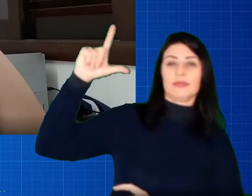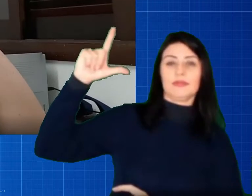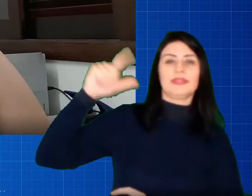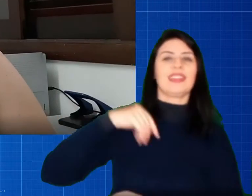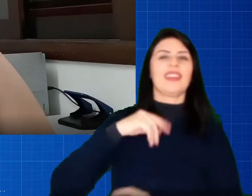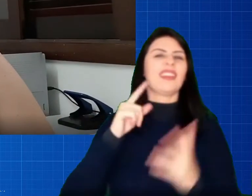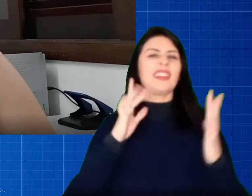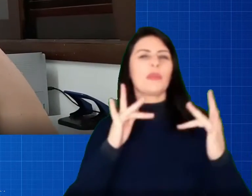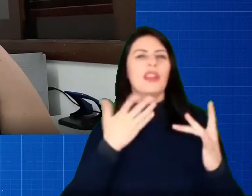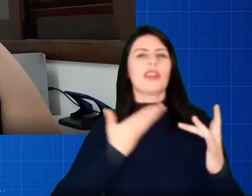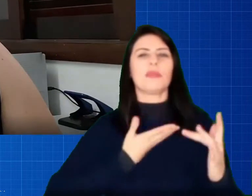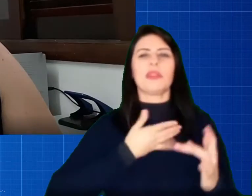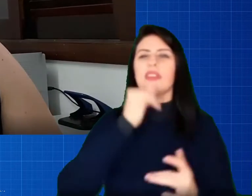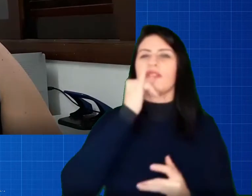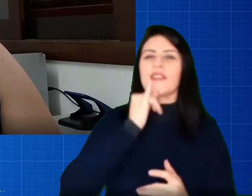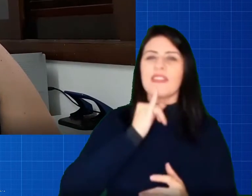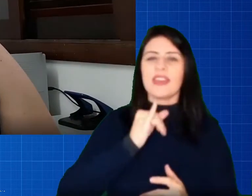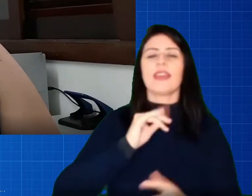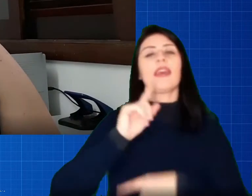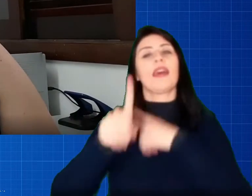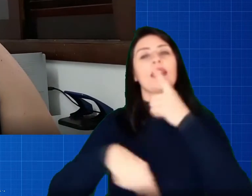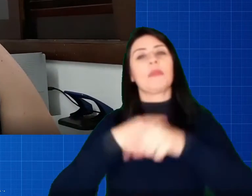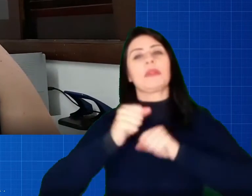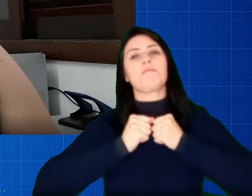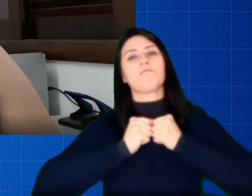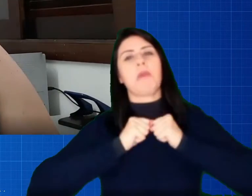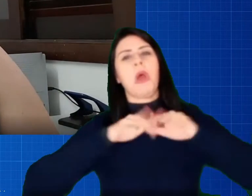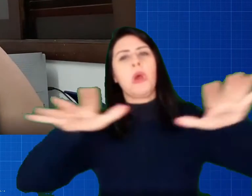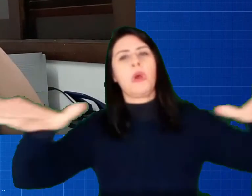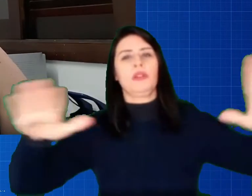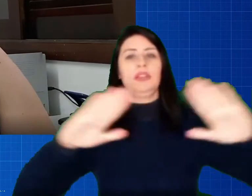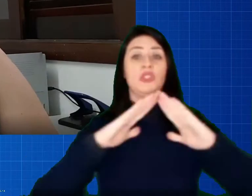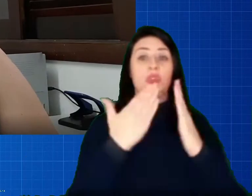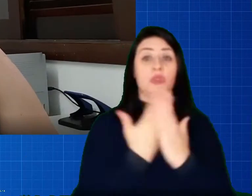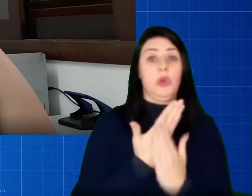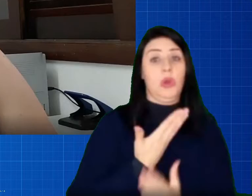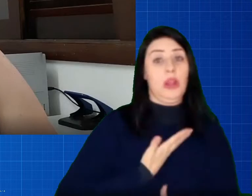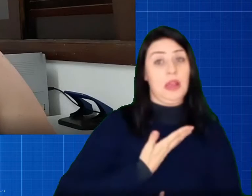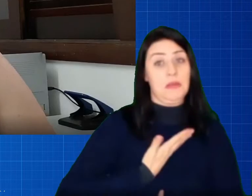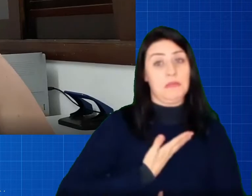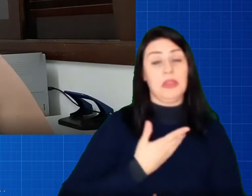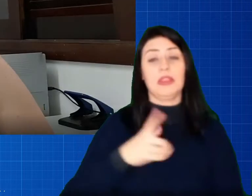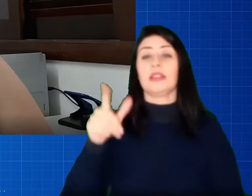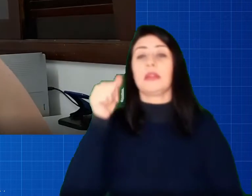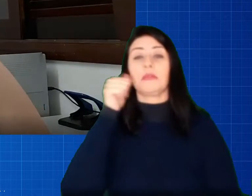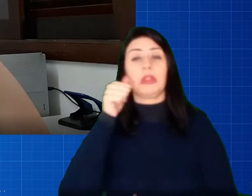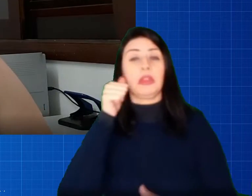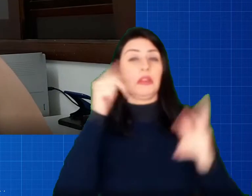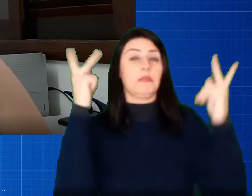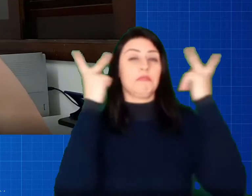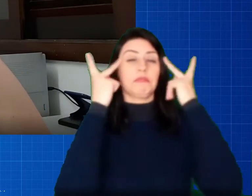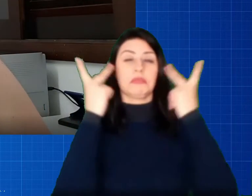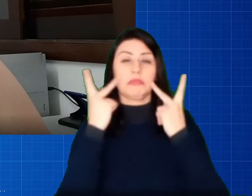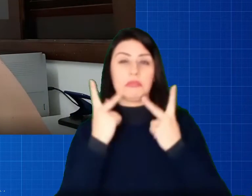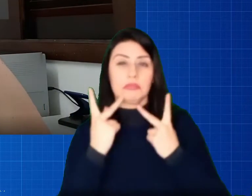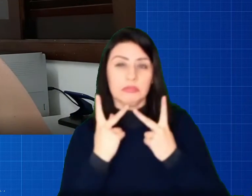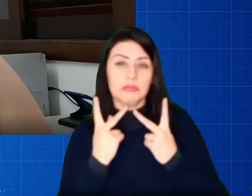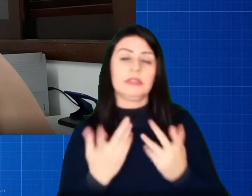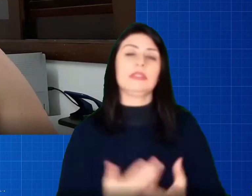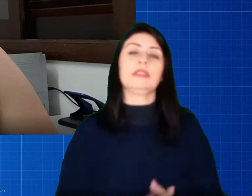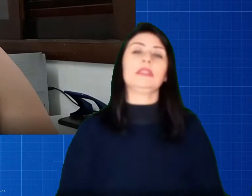namoradinho, pro ficante, e esse nude foi espalhado para a escola inteira, e aí elas estão sendo